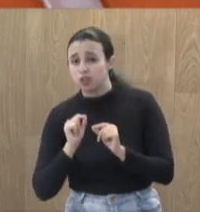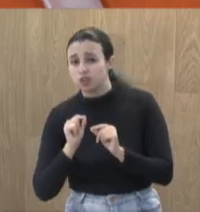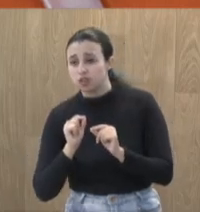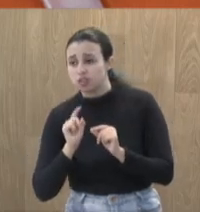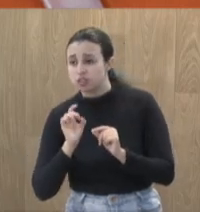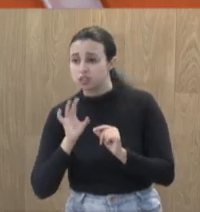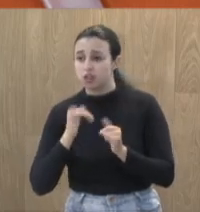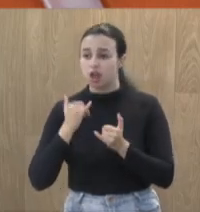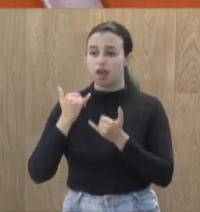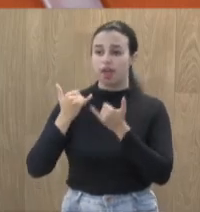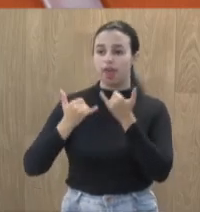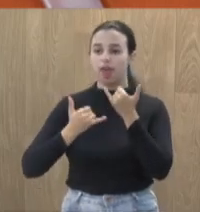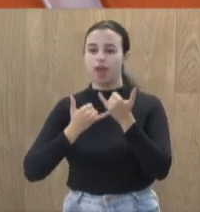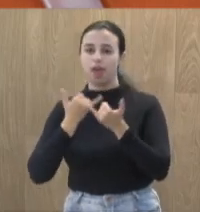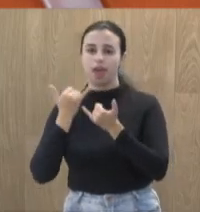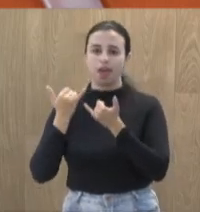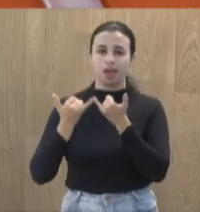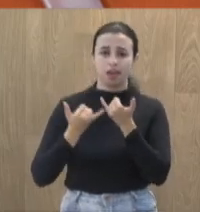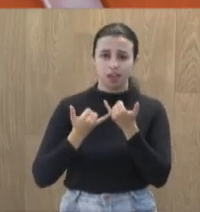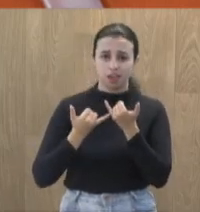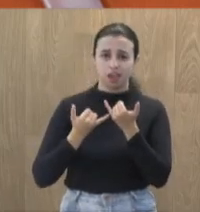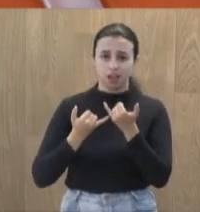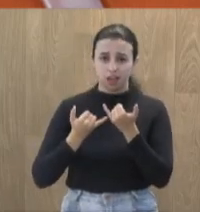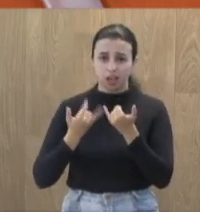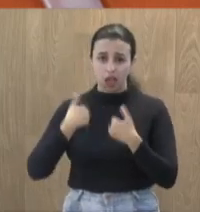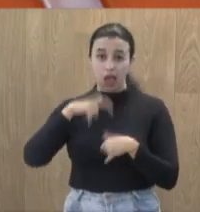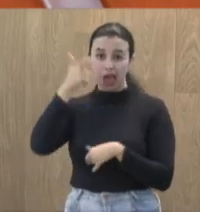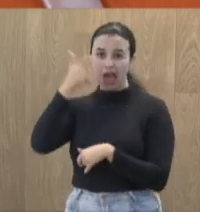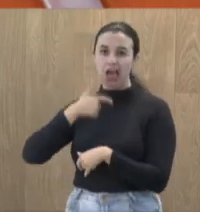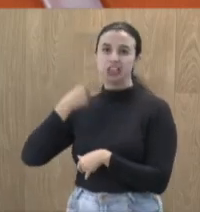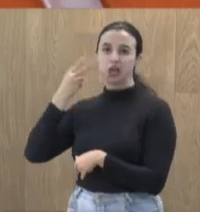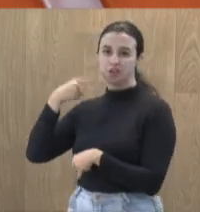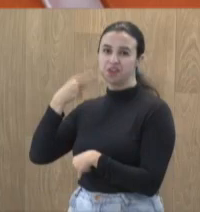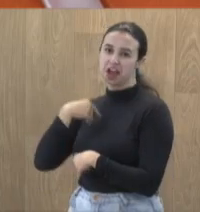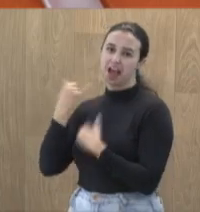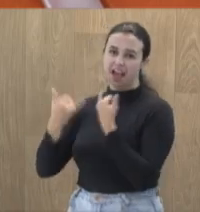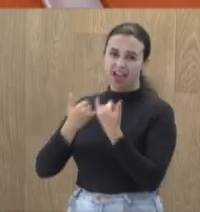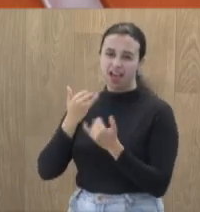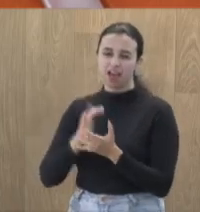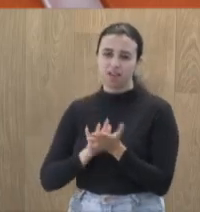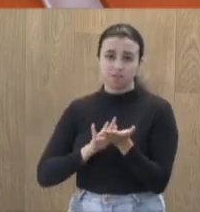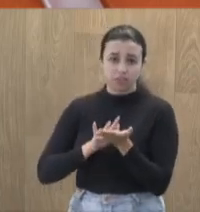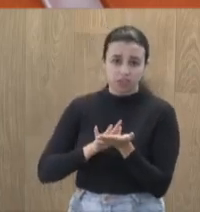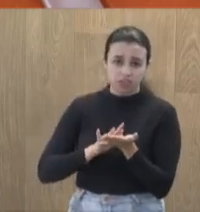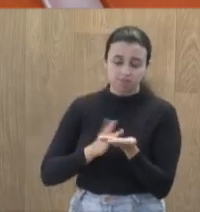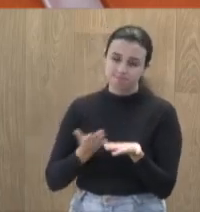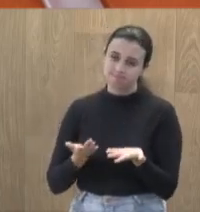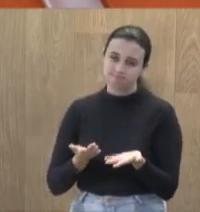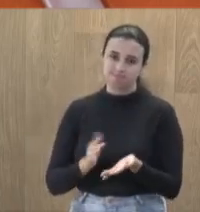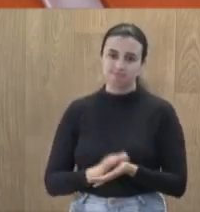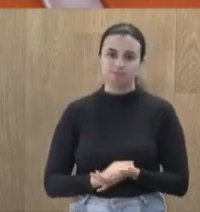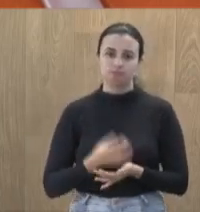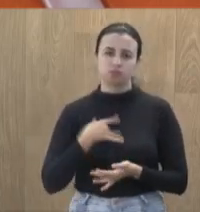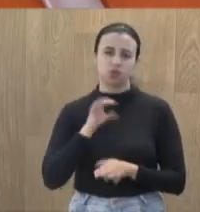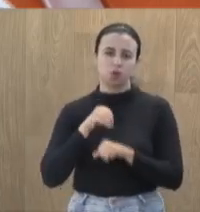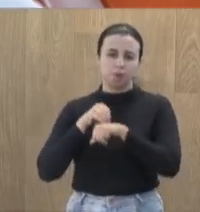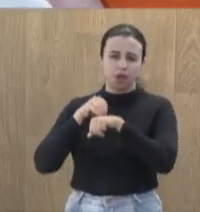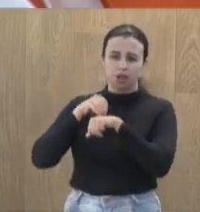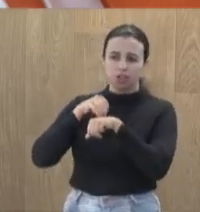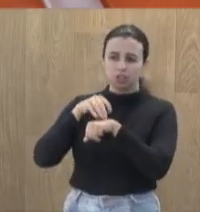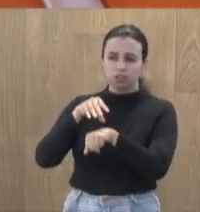casinha? Vocês estão brincando de ser vereador? E vou deixar um recado aqui bem claro,